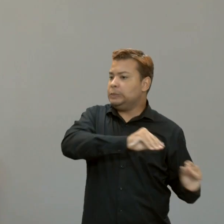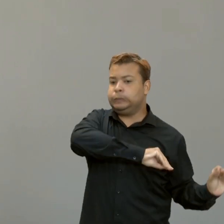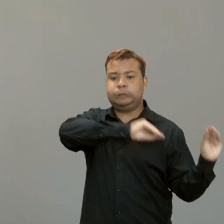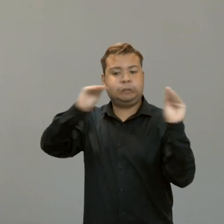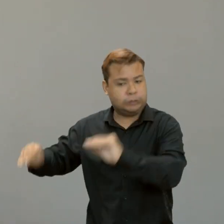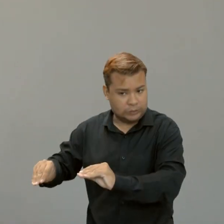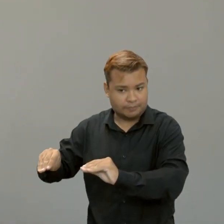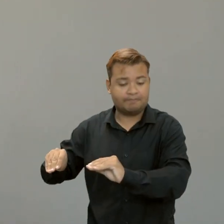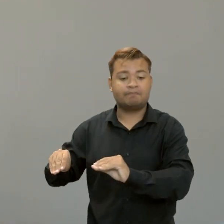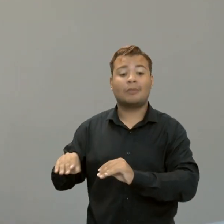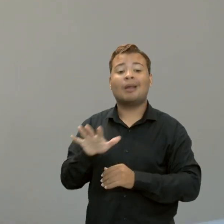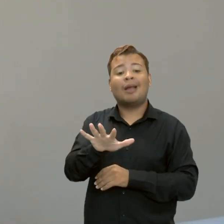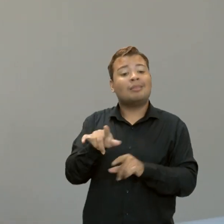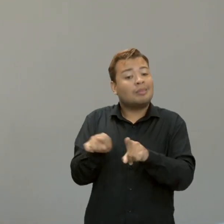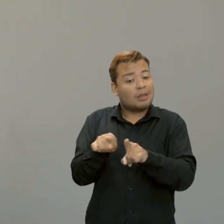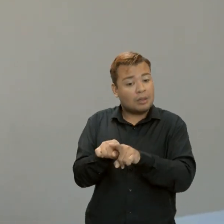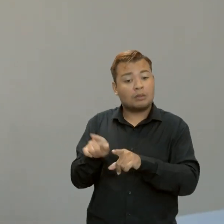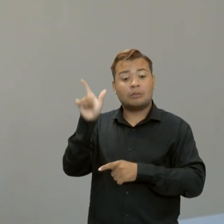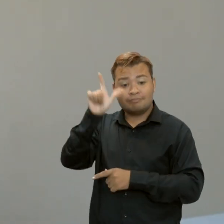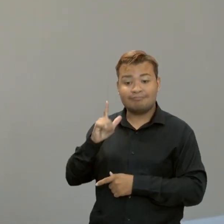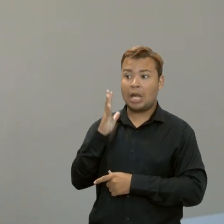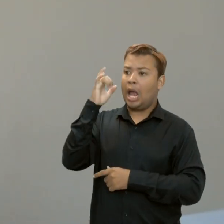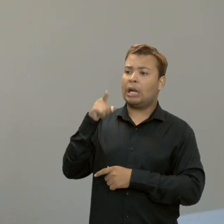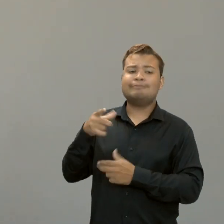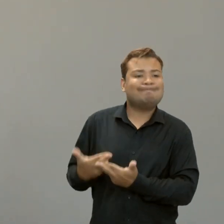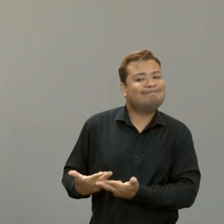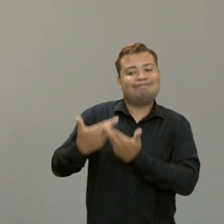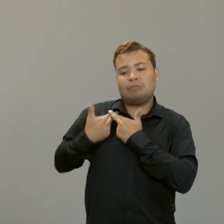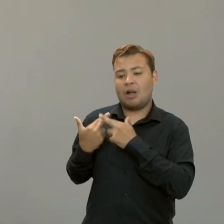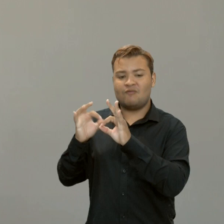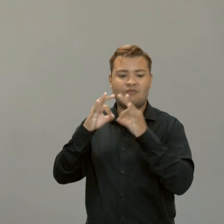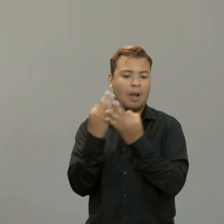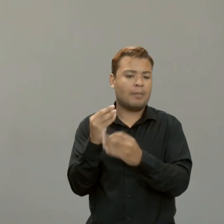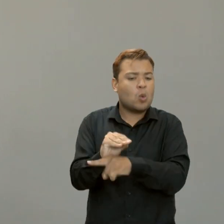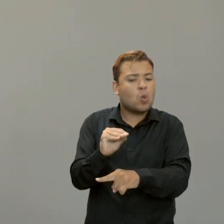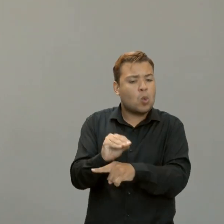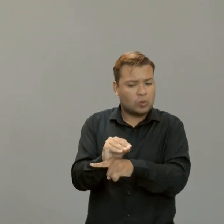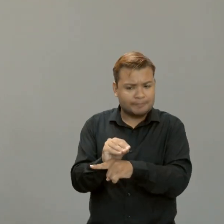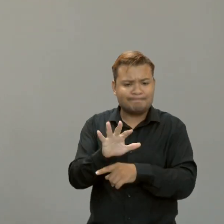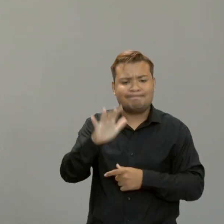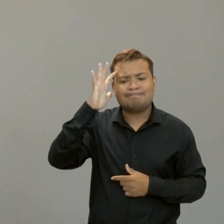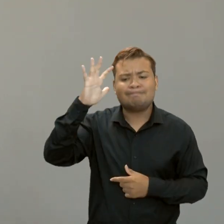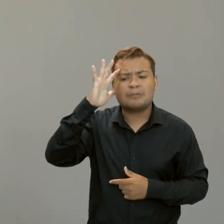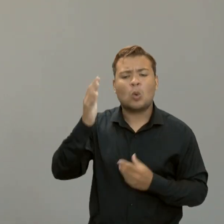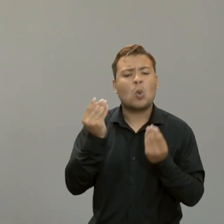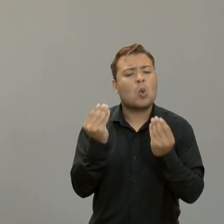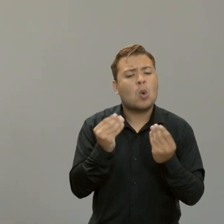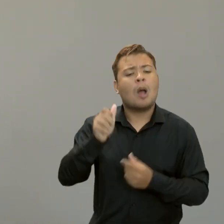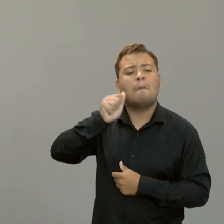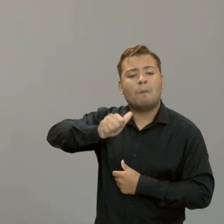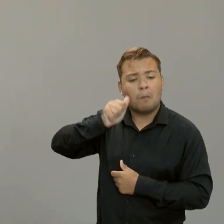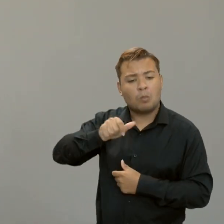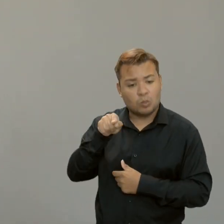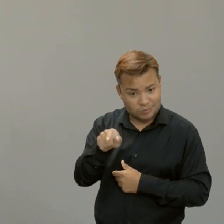percurso, ela precisa assumir a condição de muro de arrimo. Não é? Imagina como que uma mulher poderia